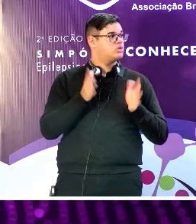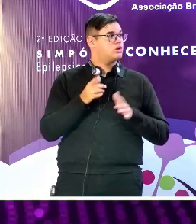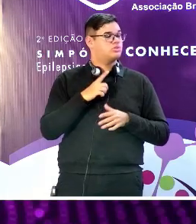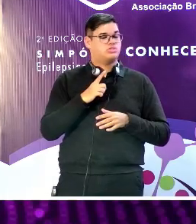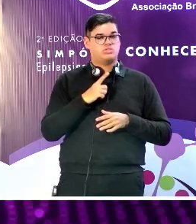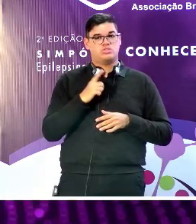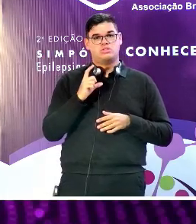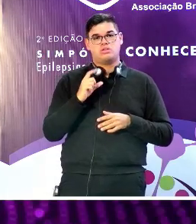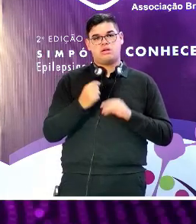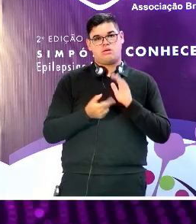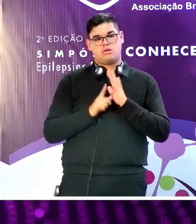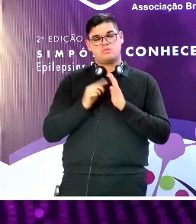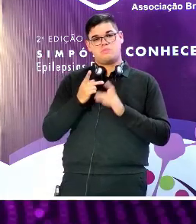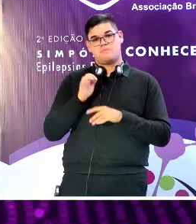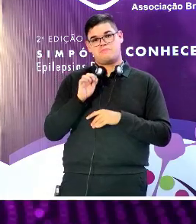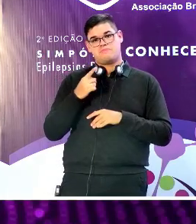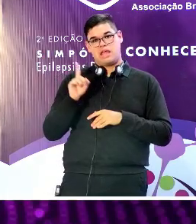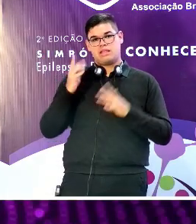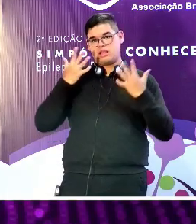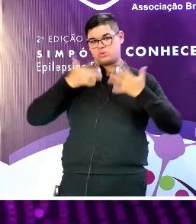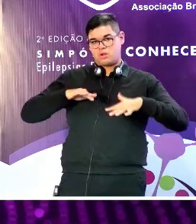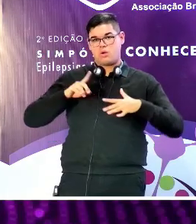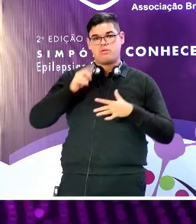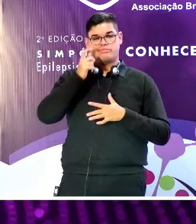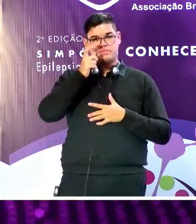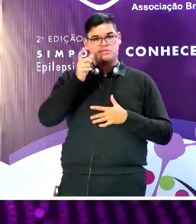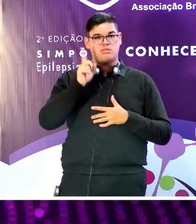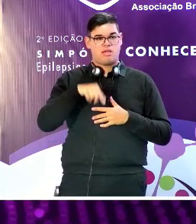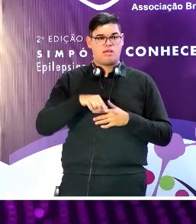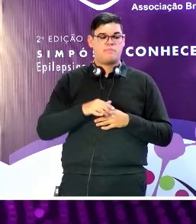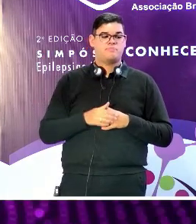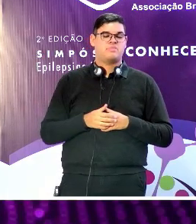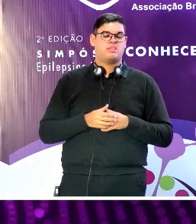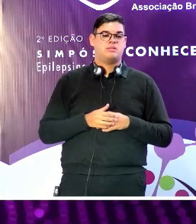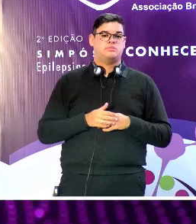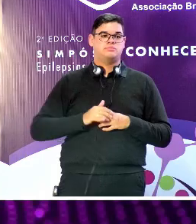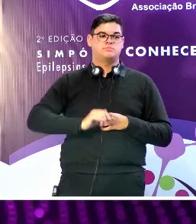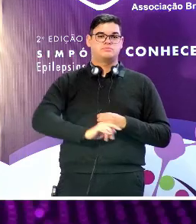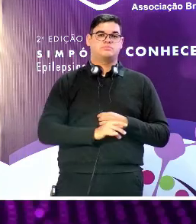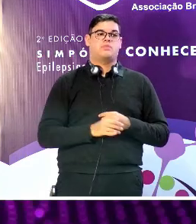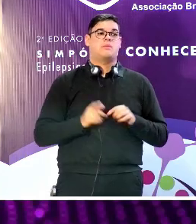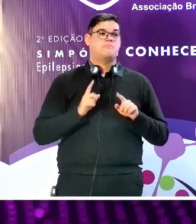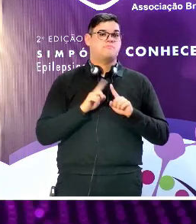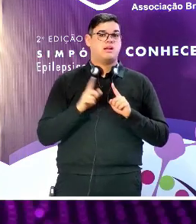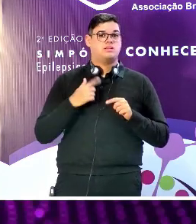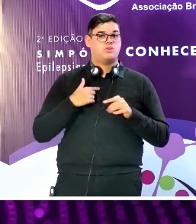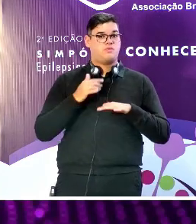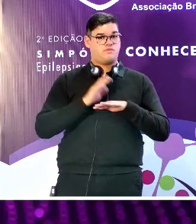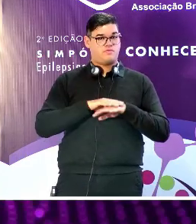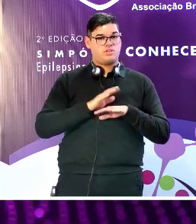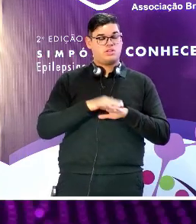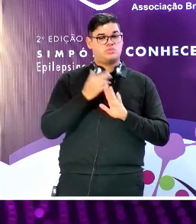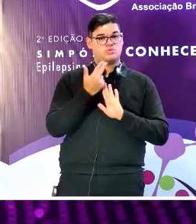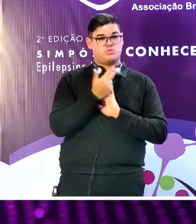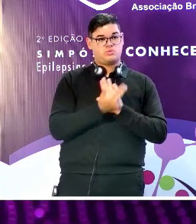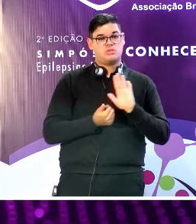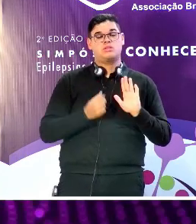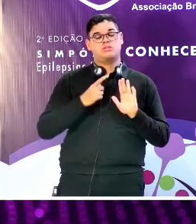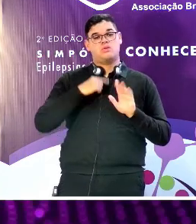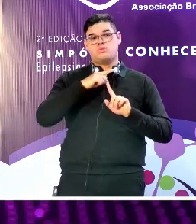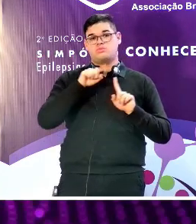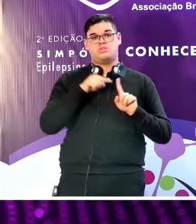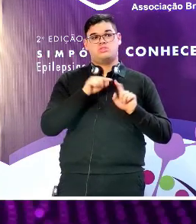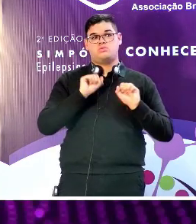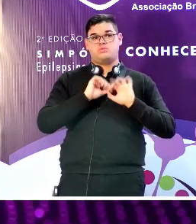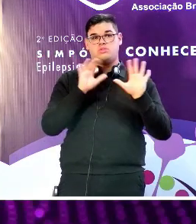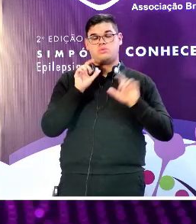natural, que era muito interessante, mas, a partir dele, eu fiz um desenho. E esse desenho tem um objetivo. Ele